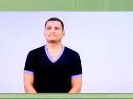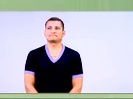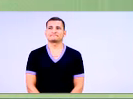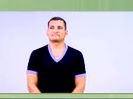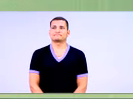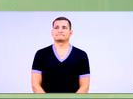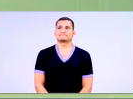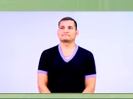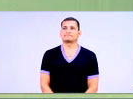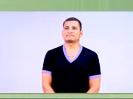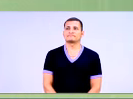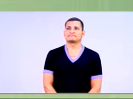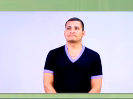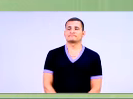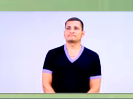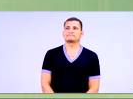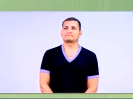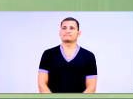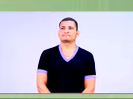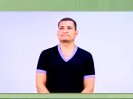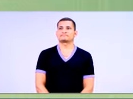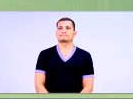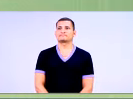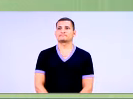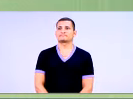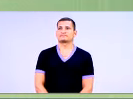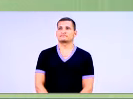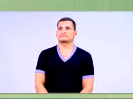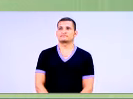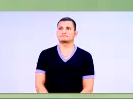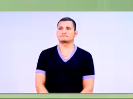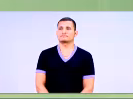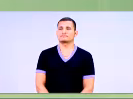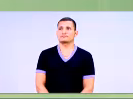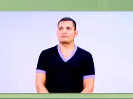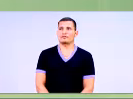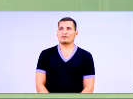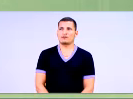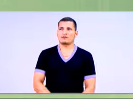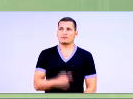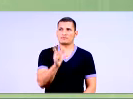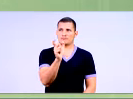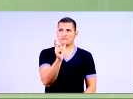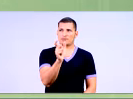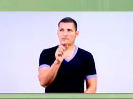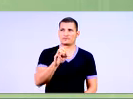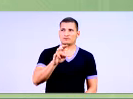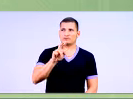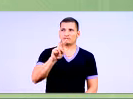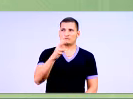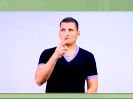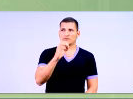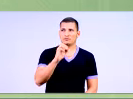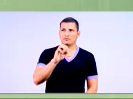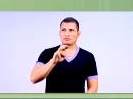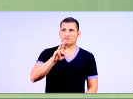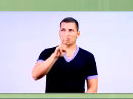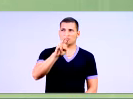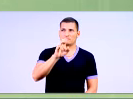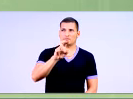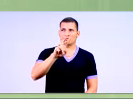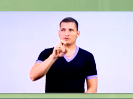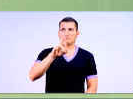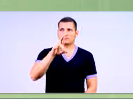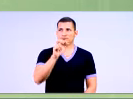to think. Isso é importante. However, você já tem aí uma contraposição. However, it's not able